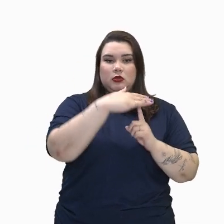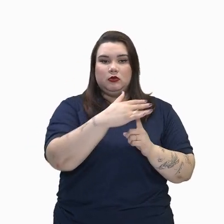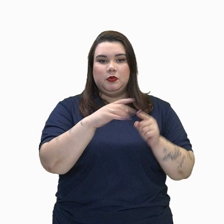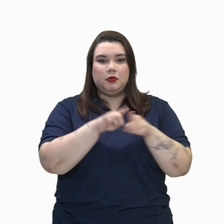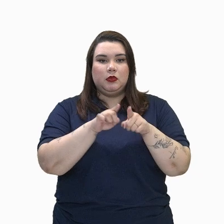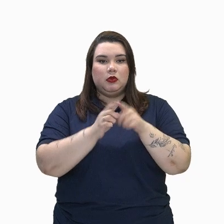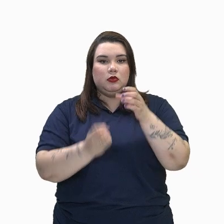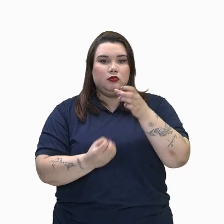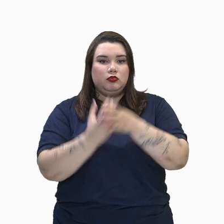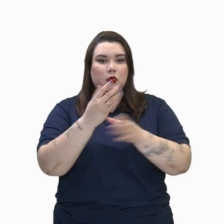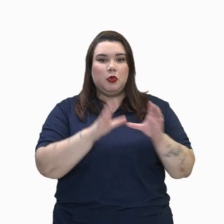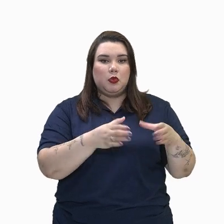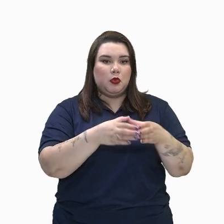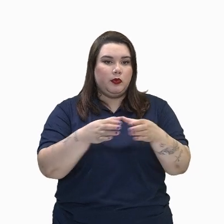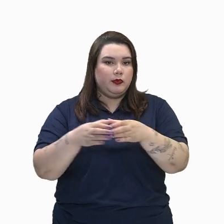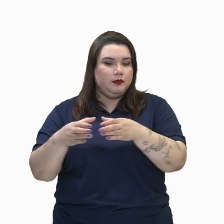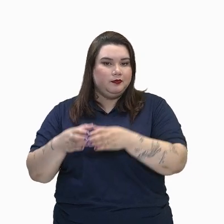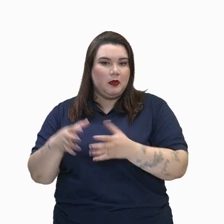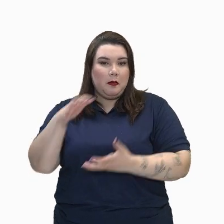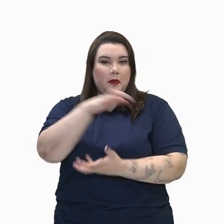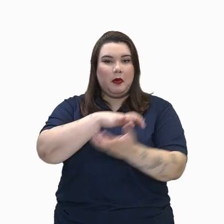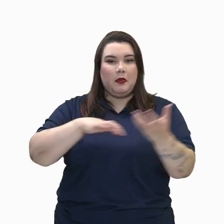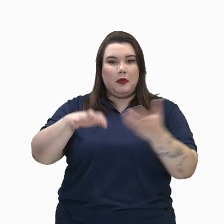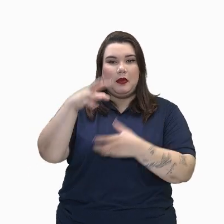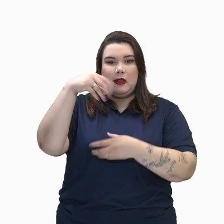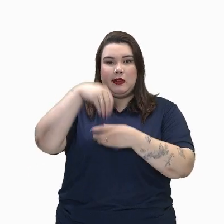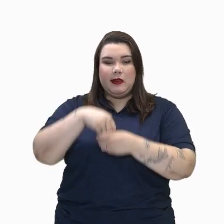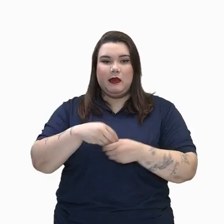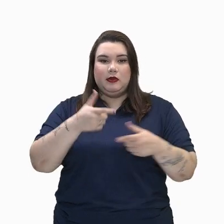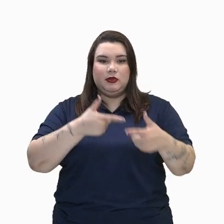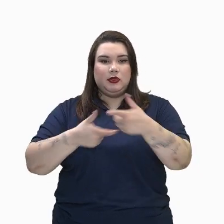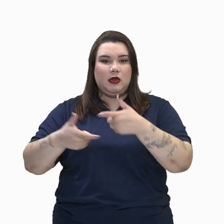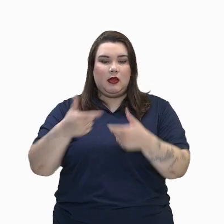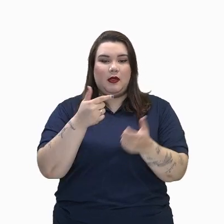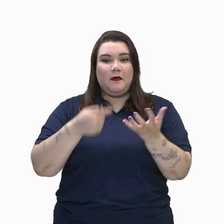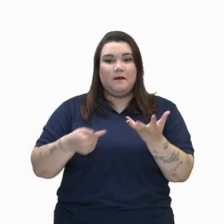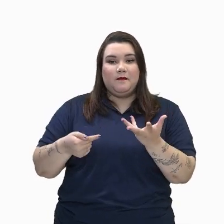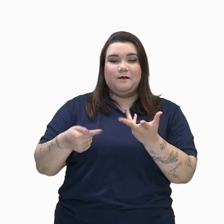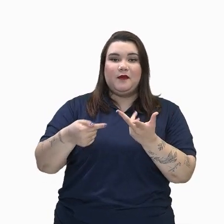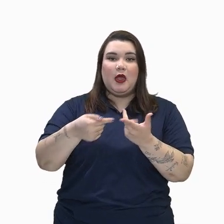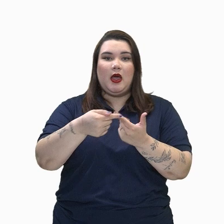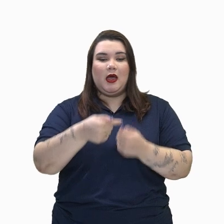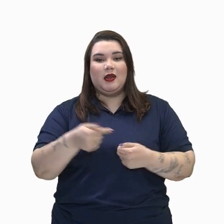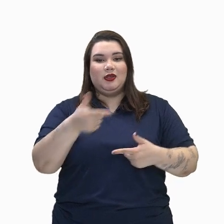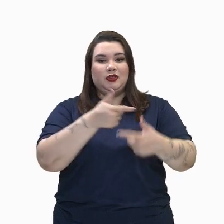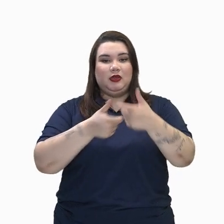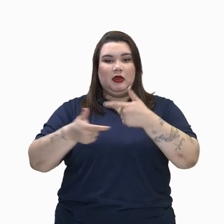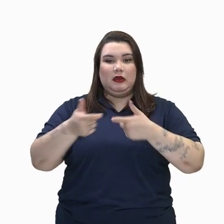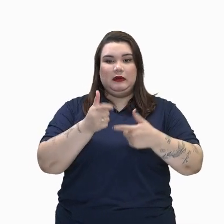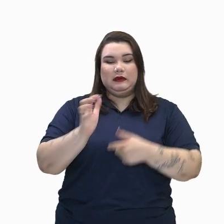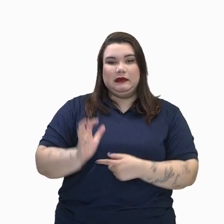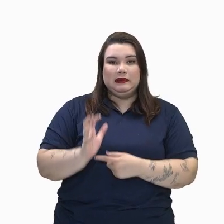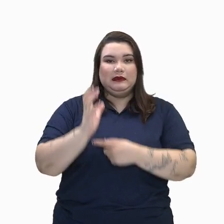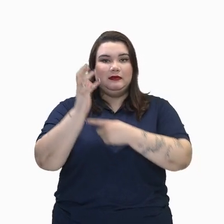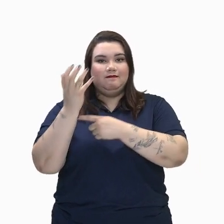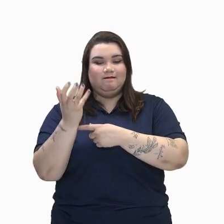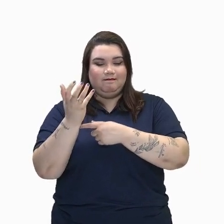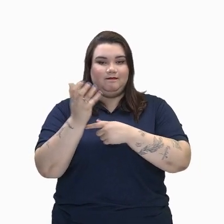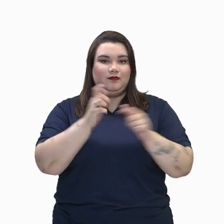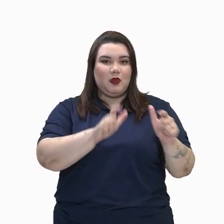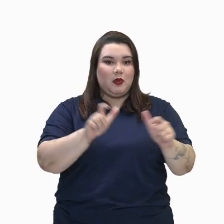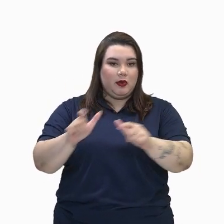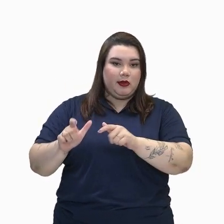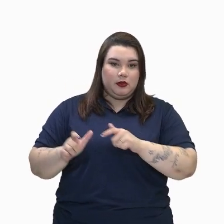formação dos blocos. Conflitos indiretos da Guerra Fria, Guerra da Coreia, Guerra do Vietnã e crise dos mísseis